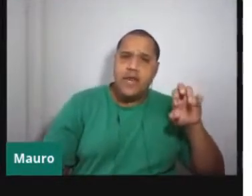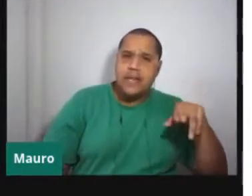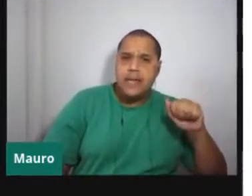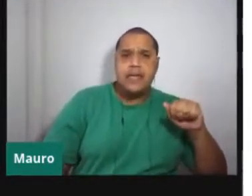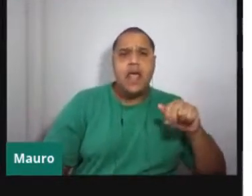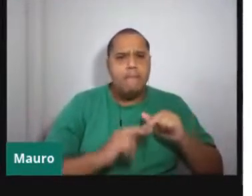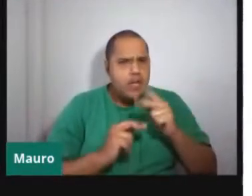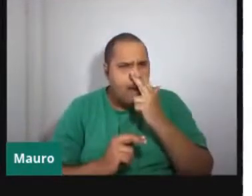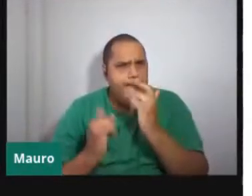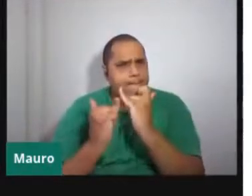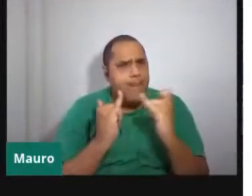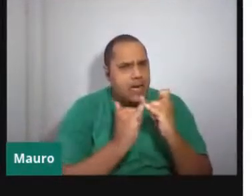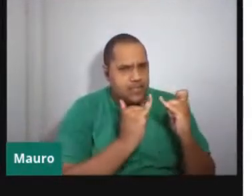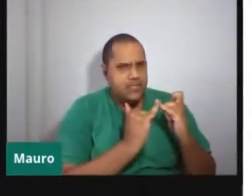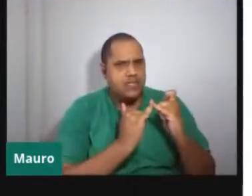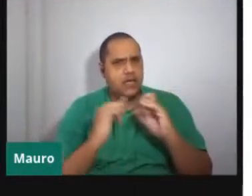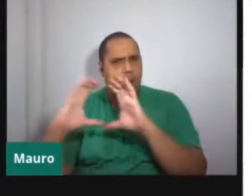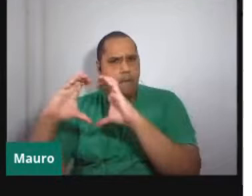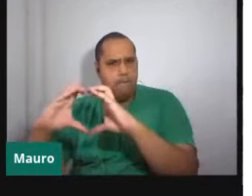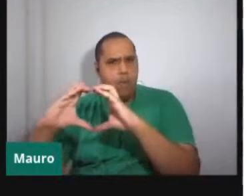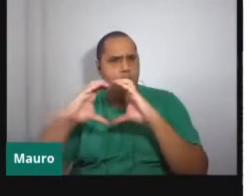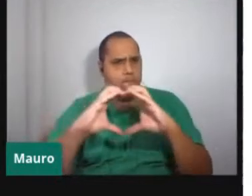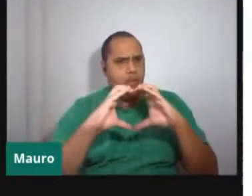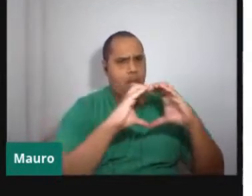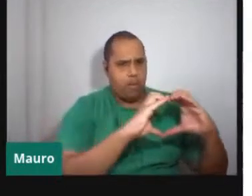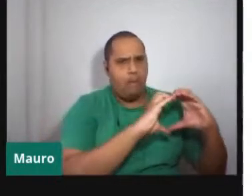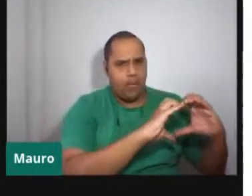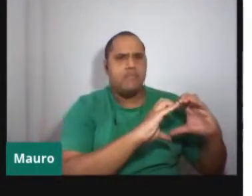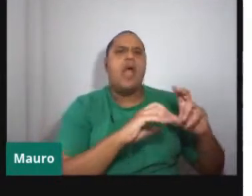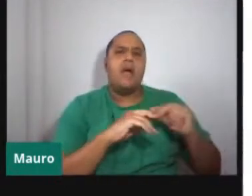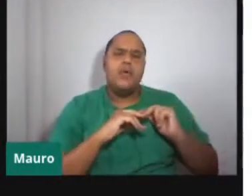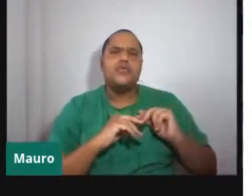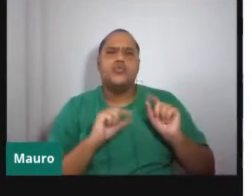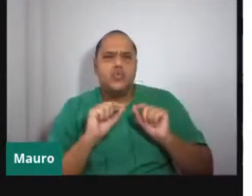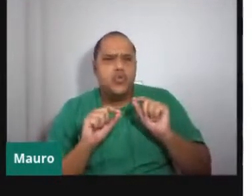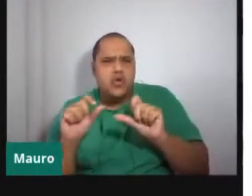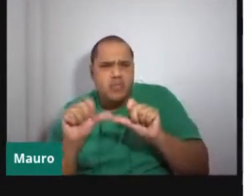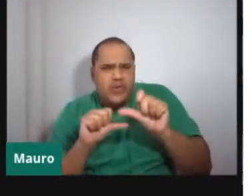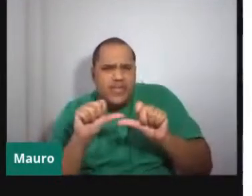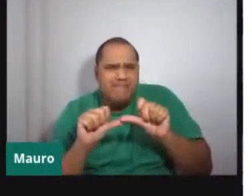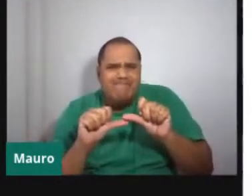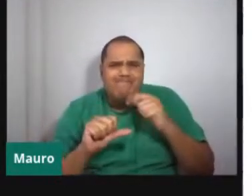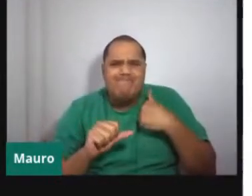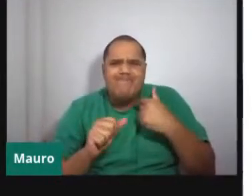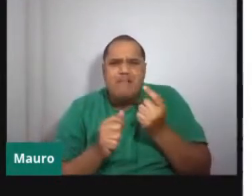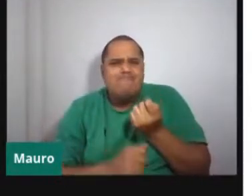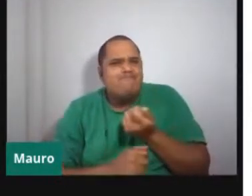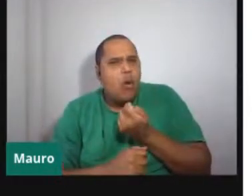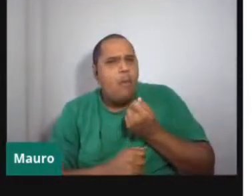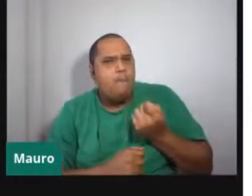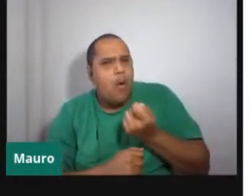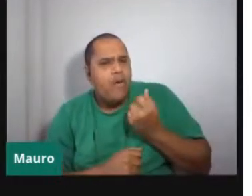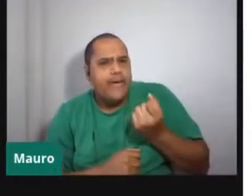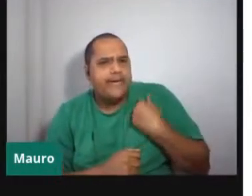muito semelhante. É claro que você consegue ver alguma diferença, esse trabalho viu diferença, mas as mudanças são sutis. Então, esse pode ser um